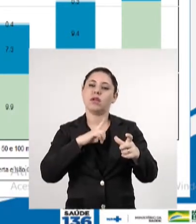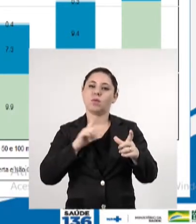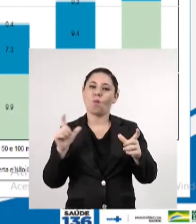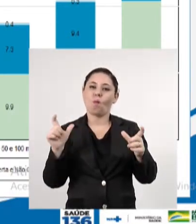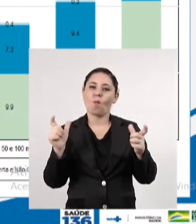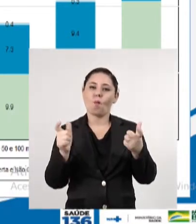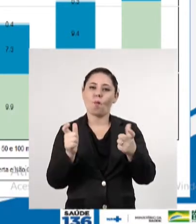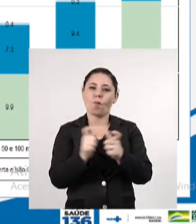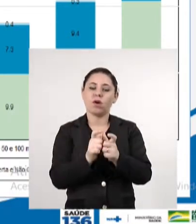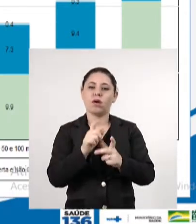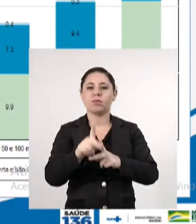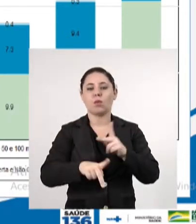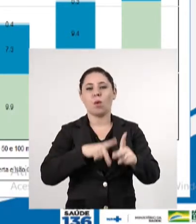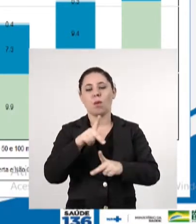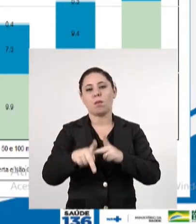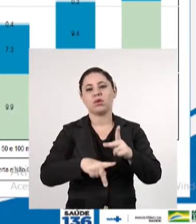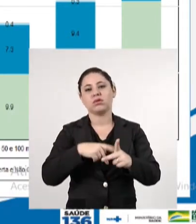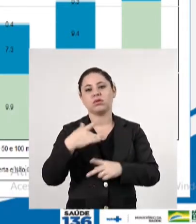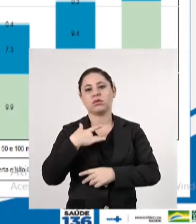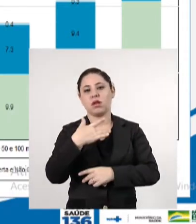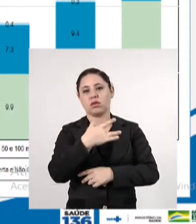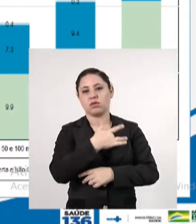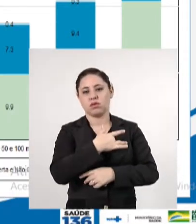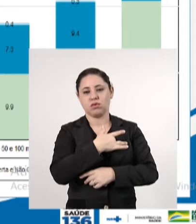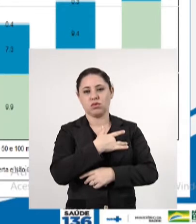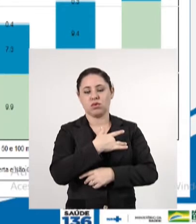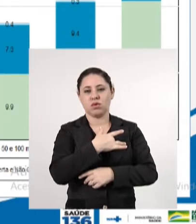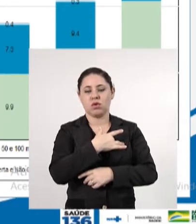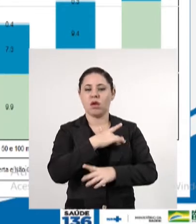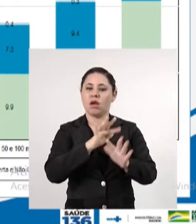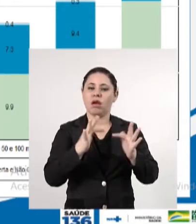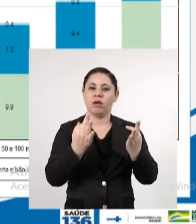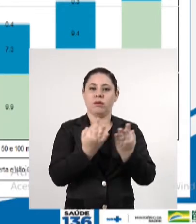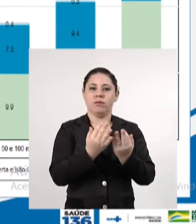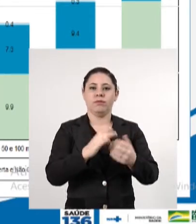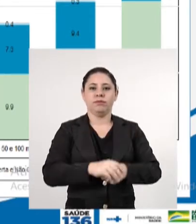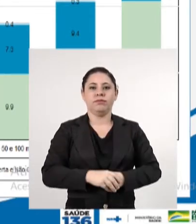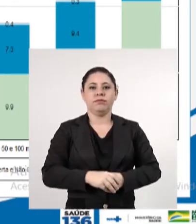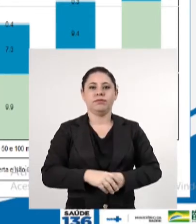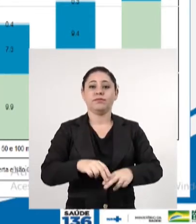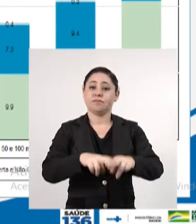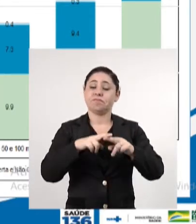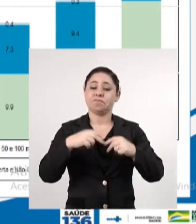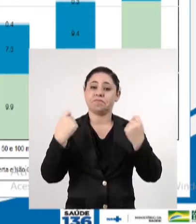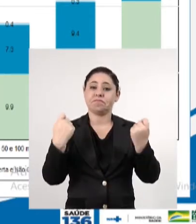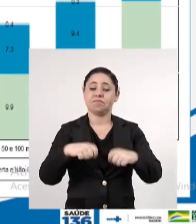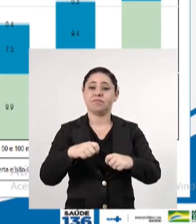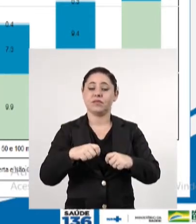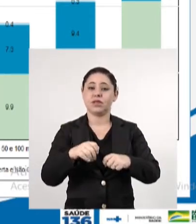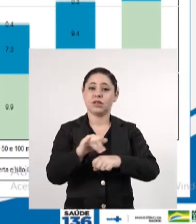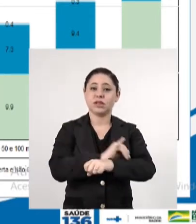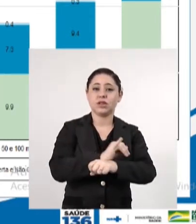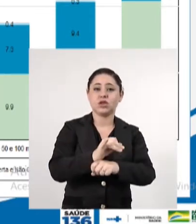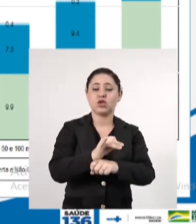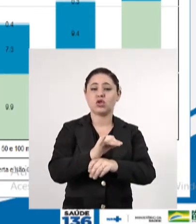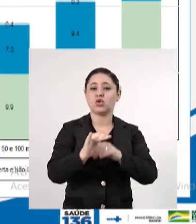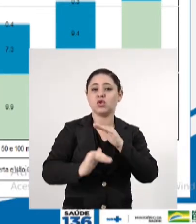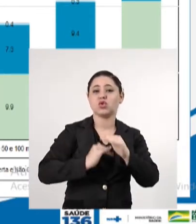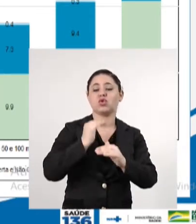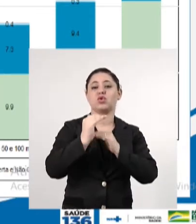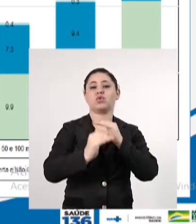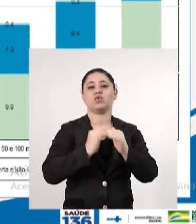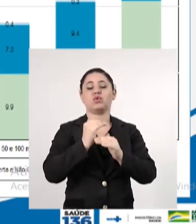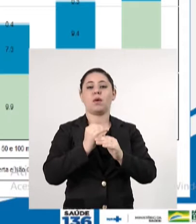menor cobertura populacional de saúde, da estratégia de saúde da família. Então, se precisa desenvolver estratégias para que